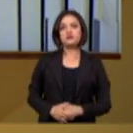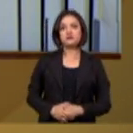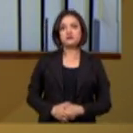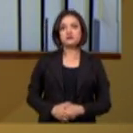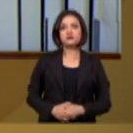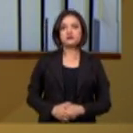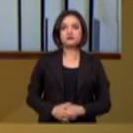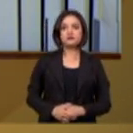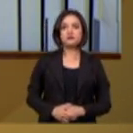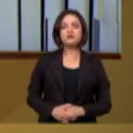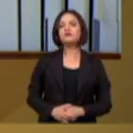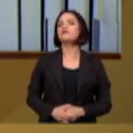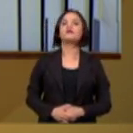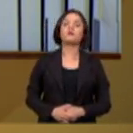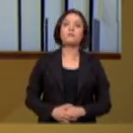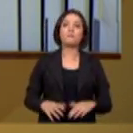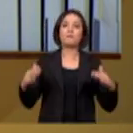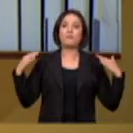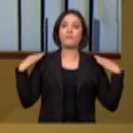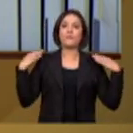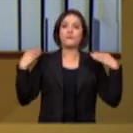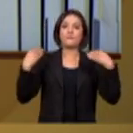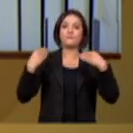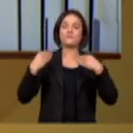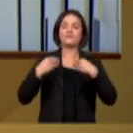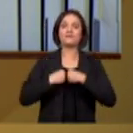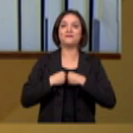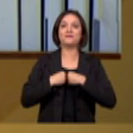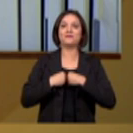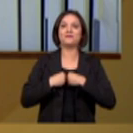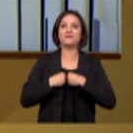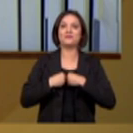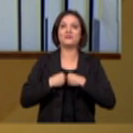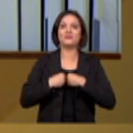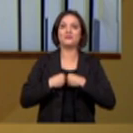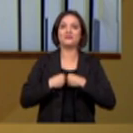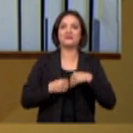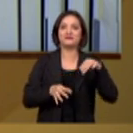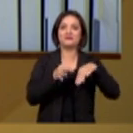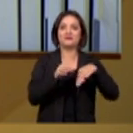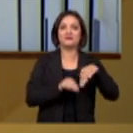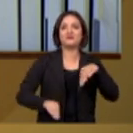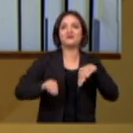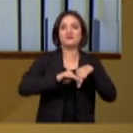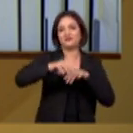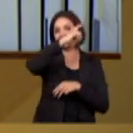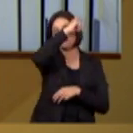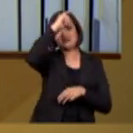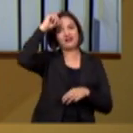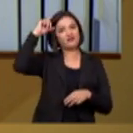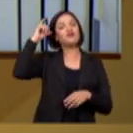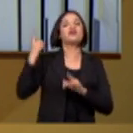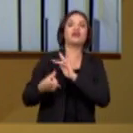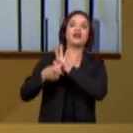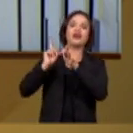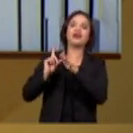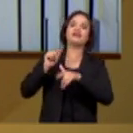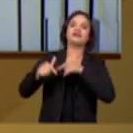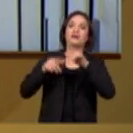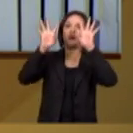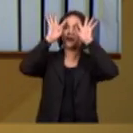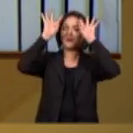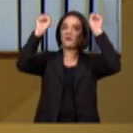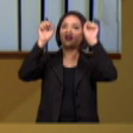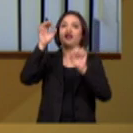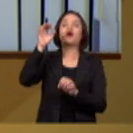e os ao ministro ricardo lewandowski íntegro tribunal de justiça de são paulo aquela curte